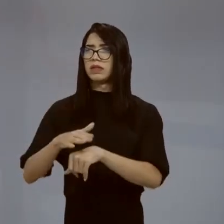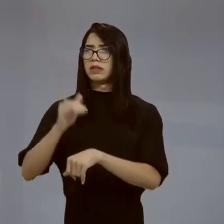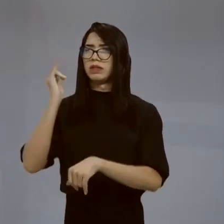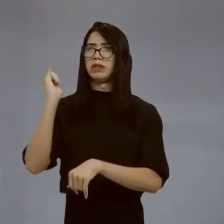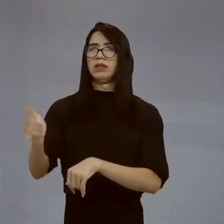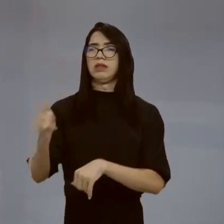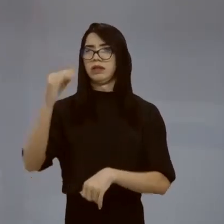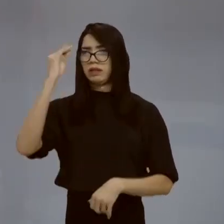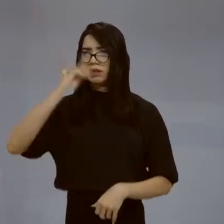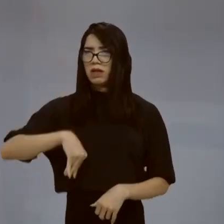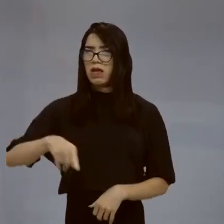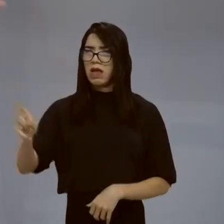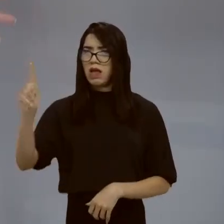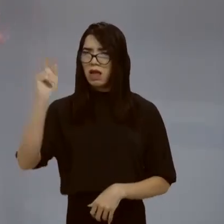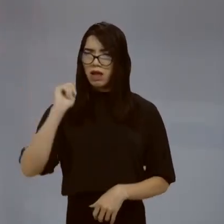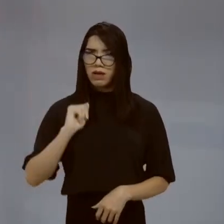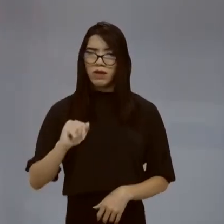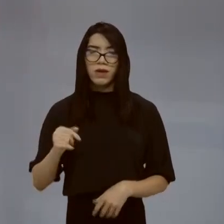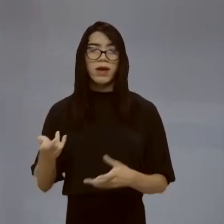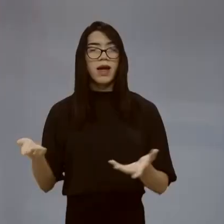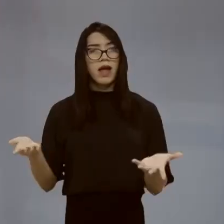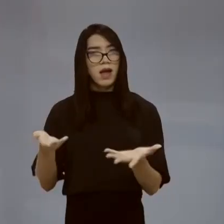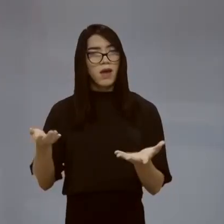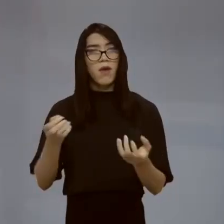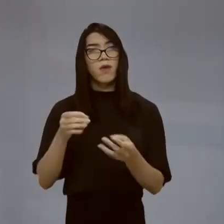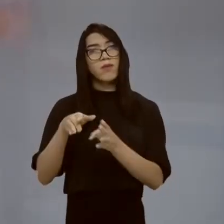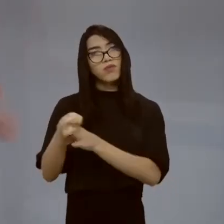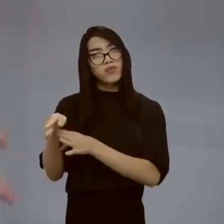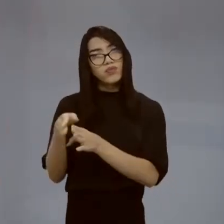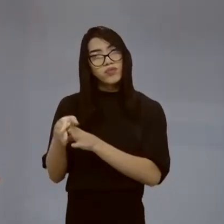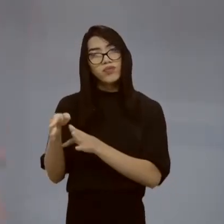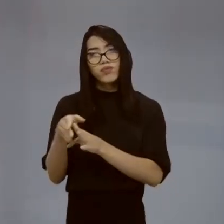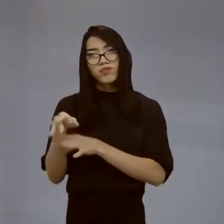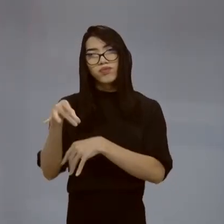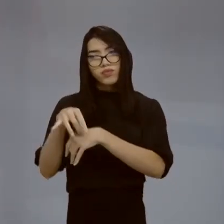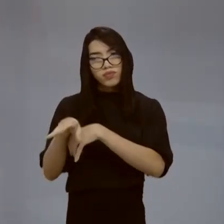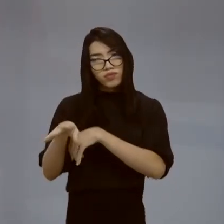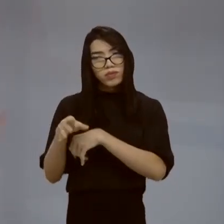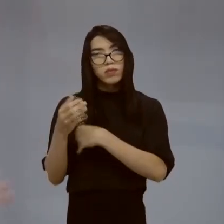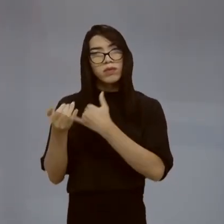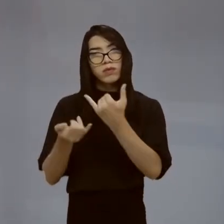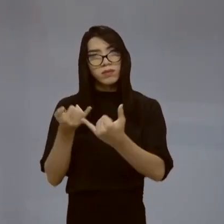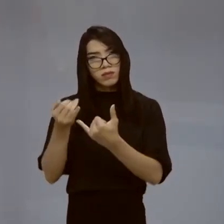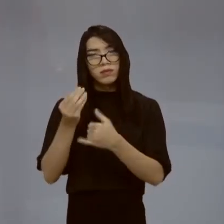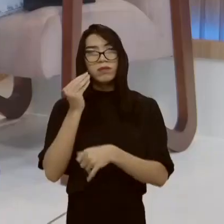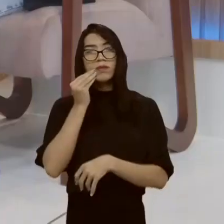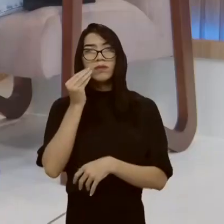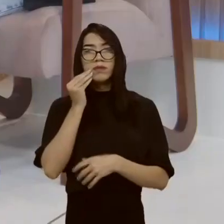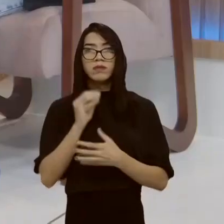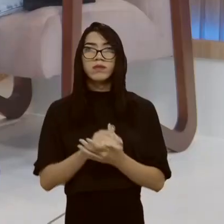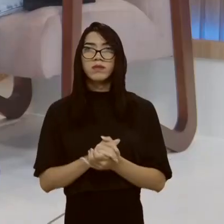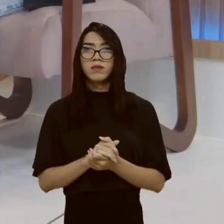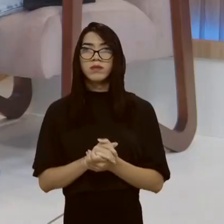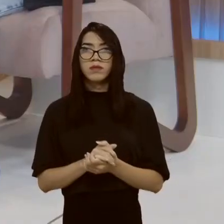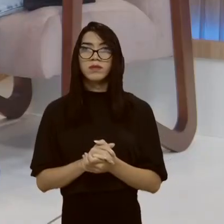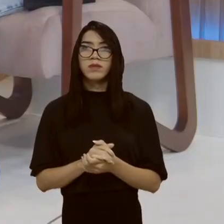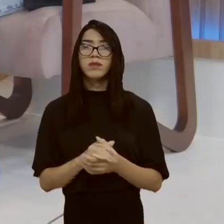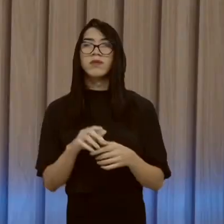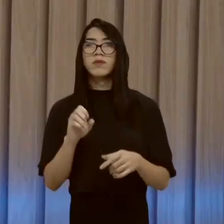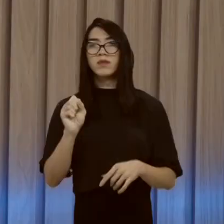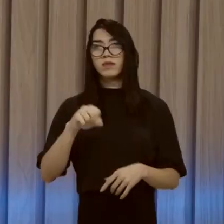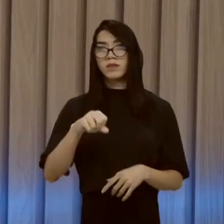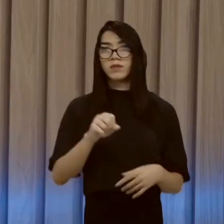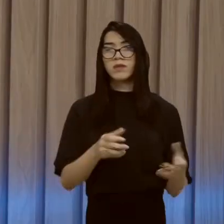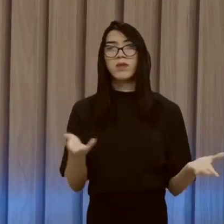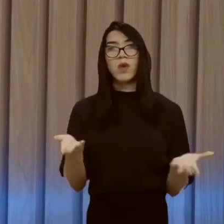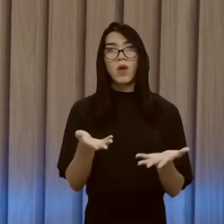gente oferecer. Então, quais são as possibilidades que eu tenho de fazer outra coisa? É isso, mais ou menos, né? E isso, ainda mais hoje, né, Fernando? Como você